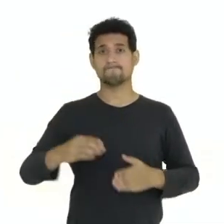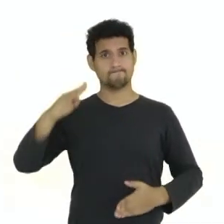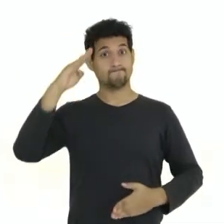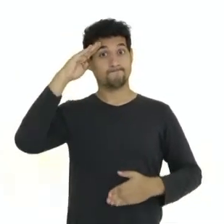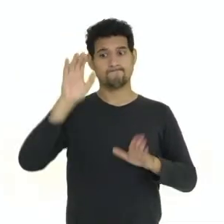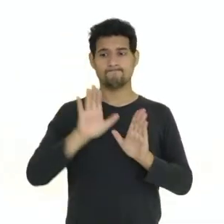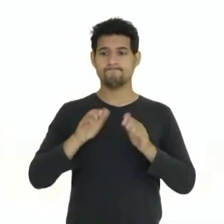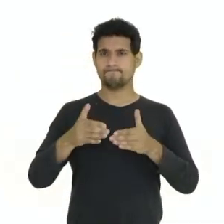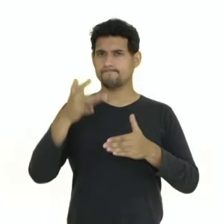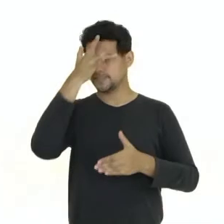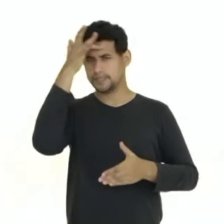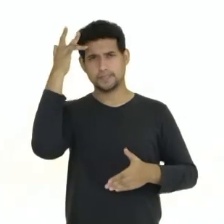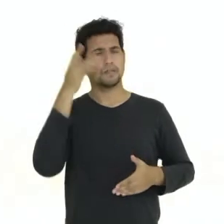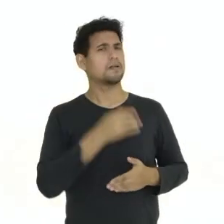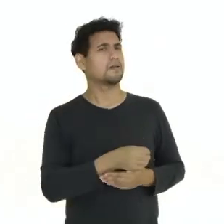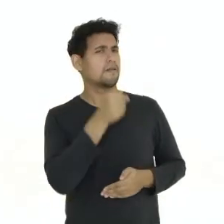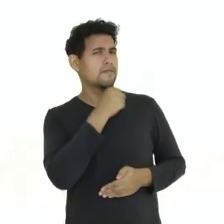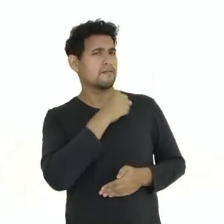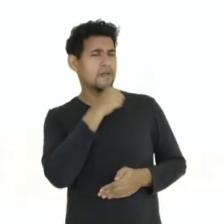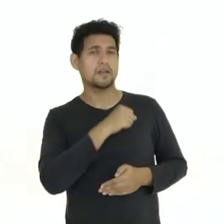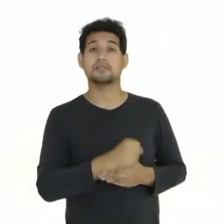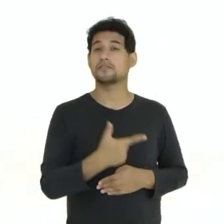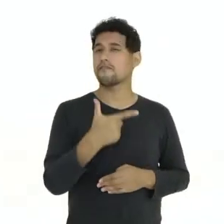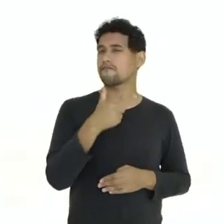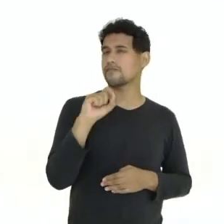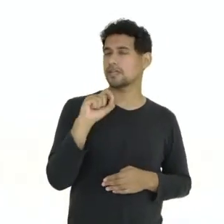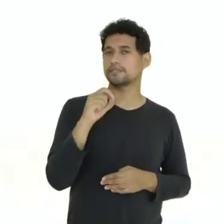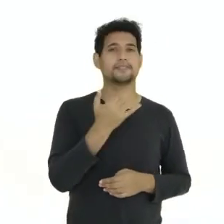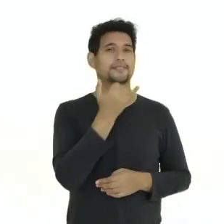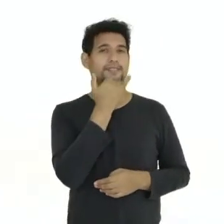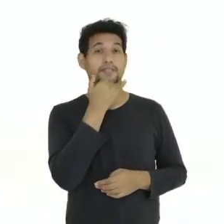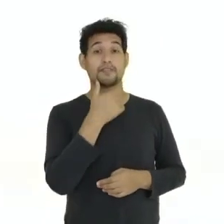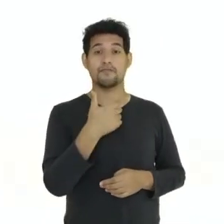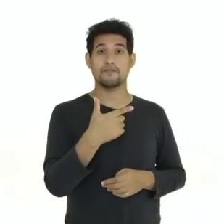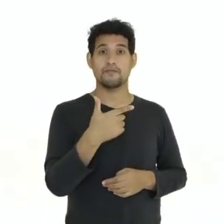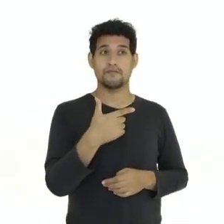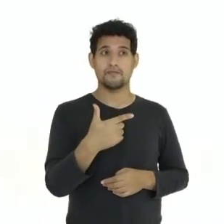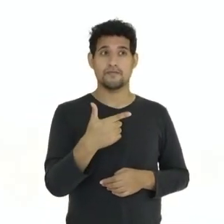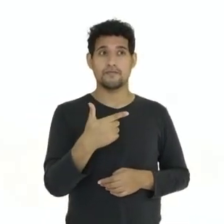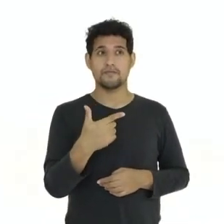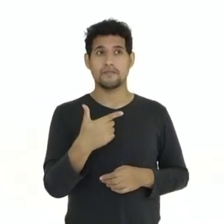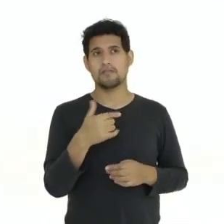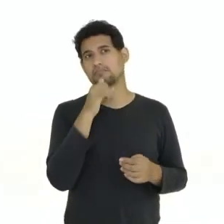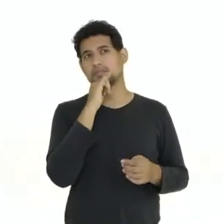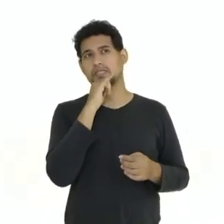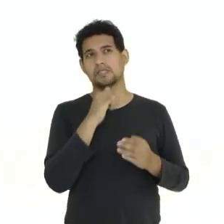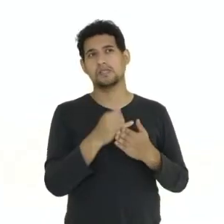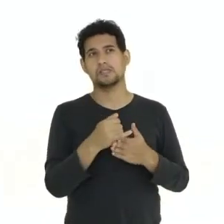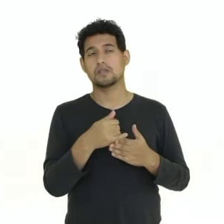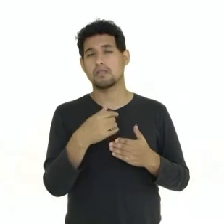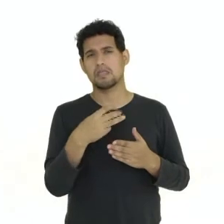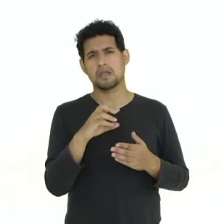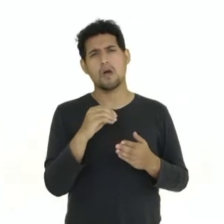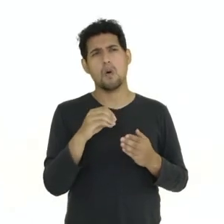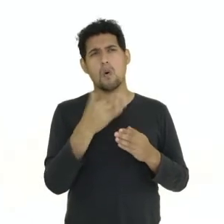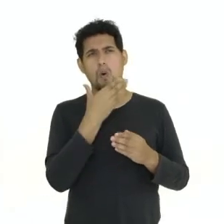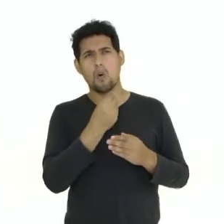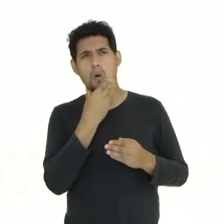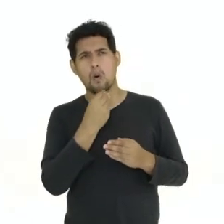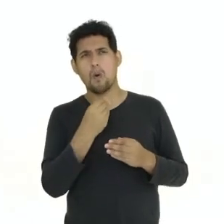anciãos, pessoas entre 20 homens de 60 anos, então essa ideia